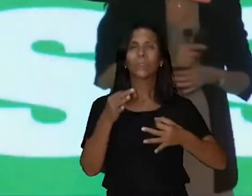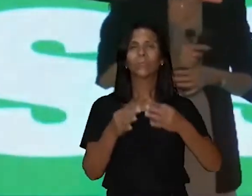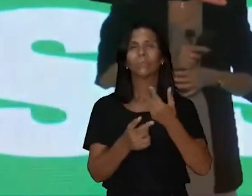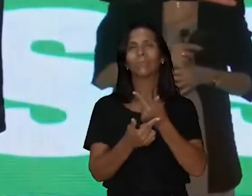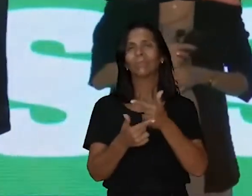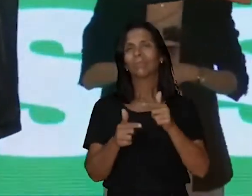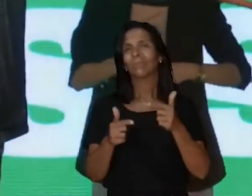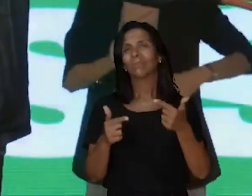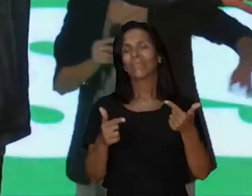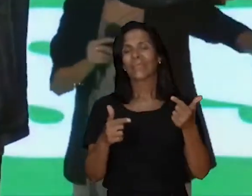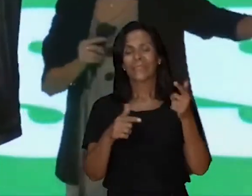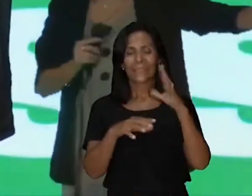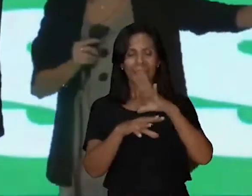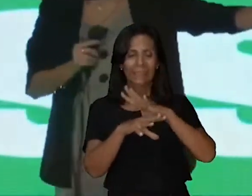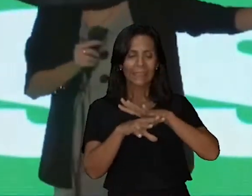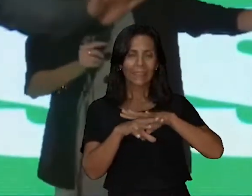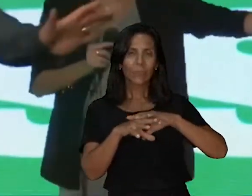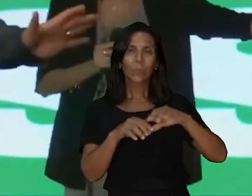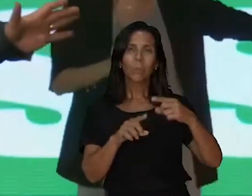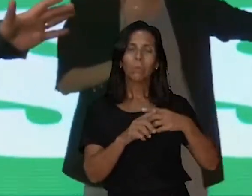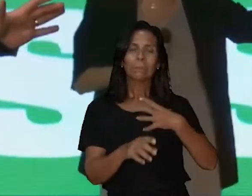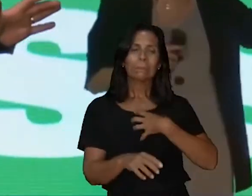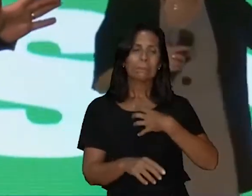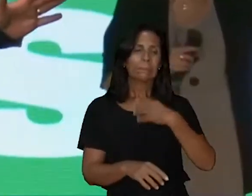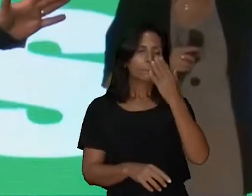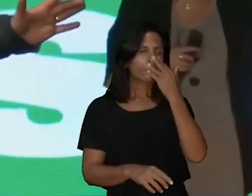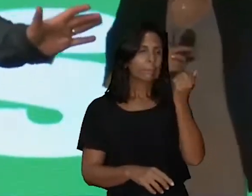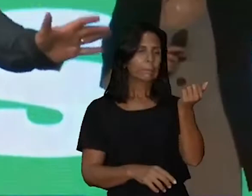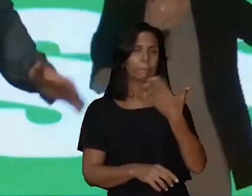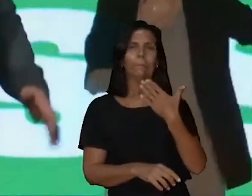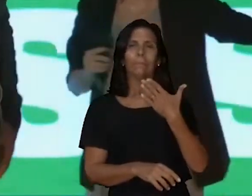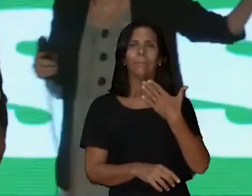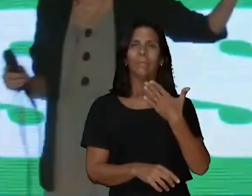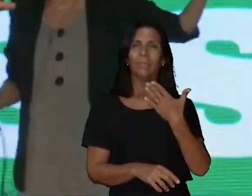Cura do desprezo, da rejeição.